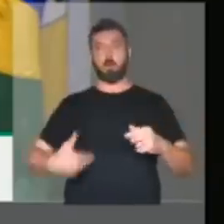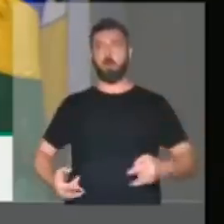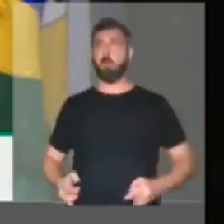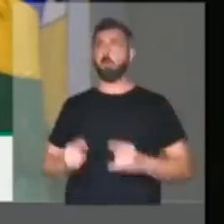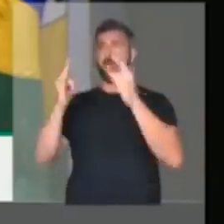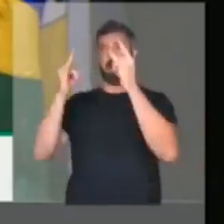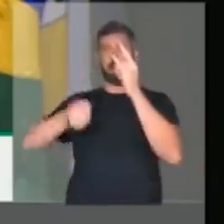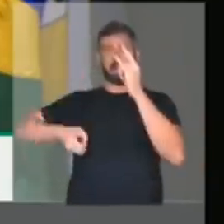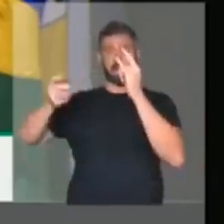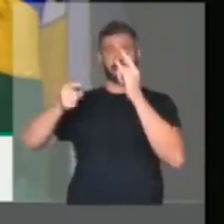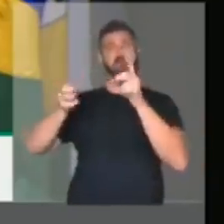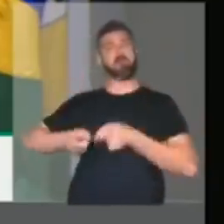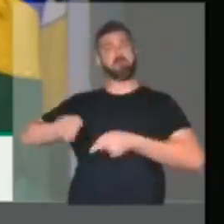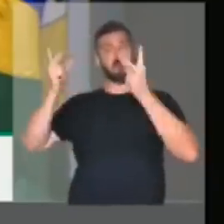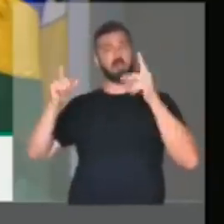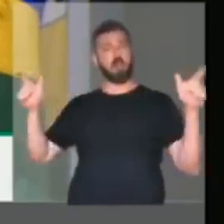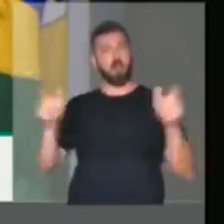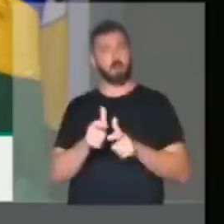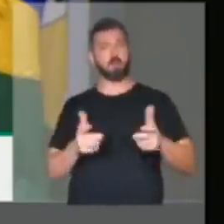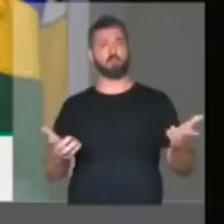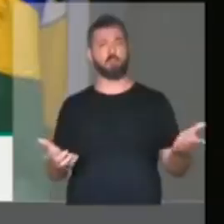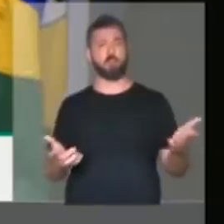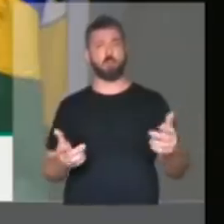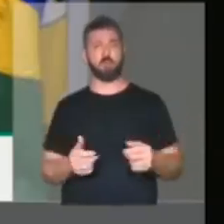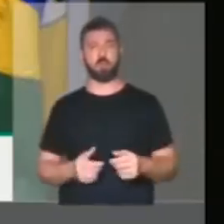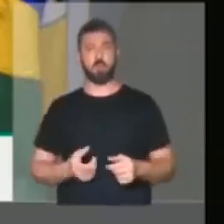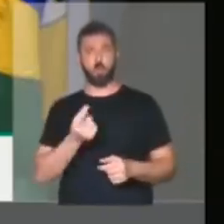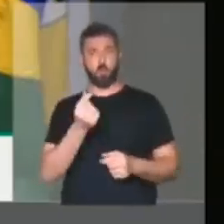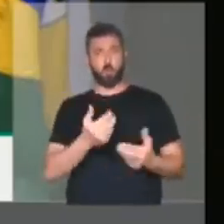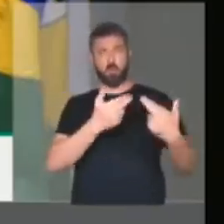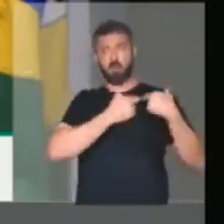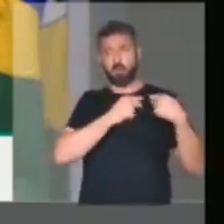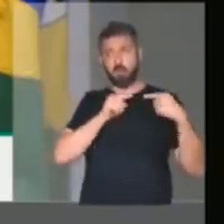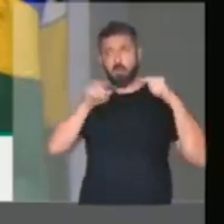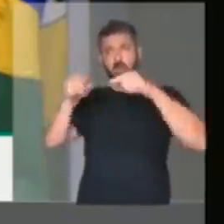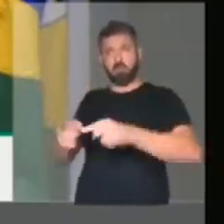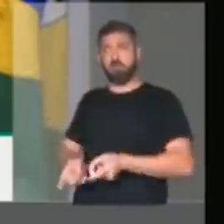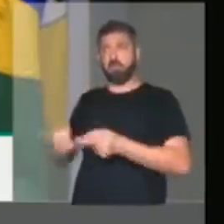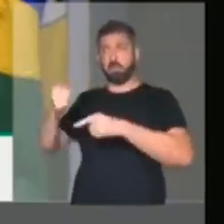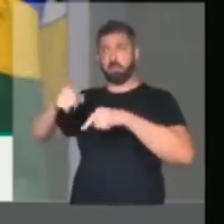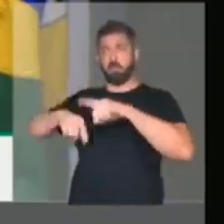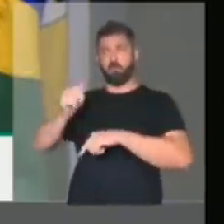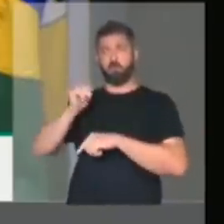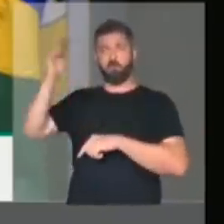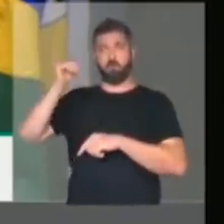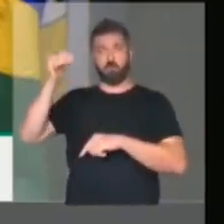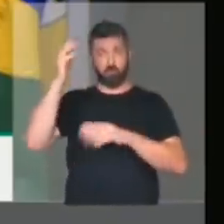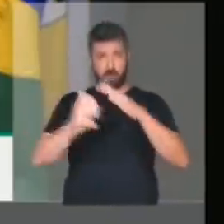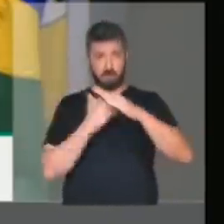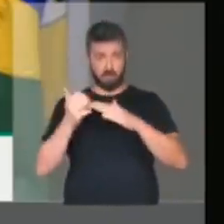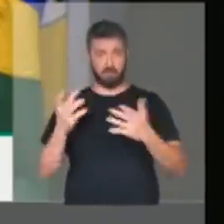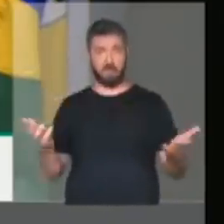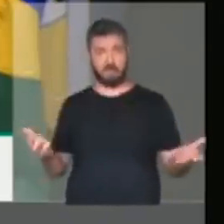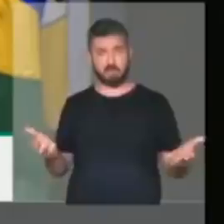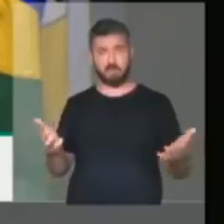só geram gasto? Por que não enxugar a máquina pública em vez de jogar esse custo nas nossas exportações, nas nossas empresas,